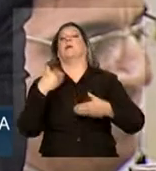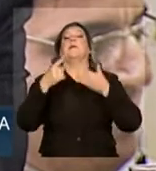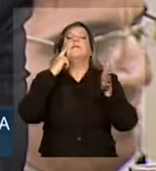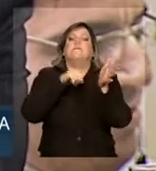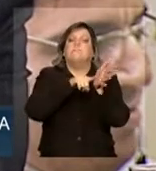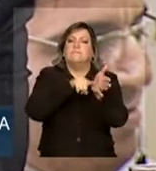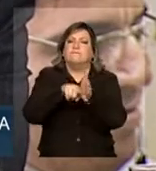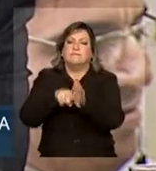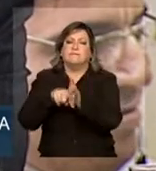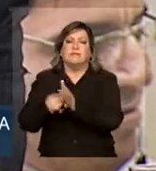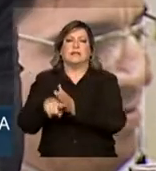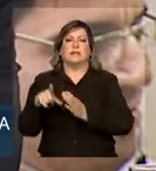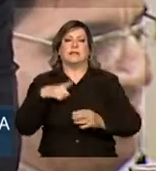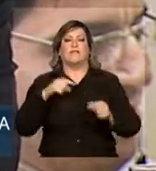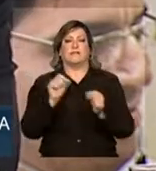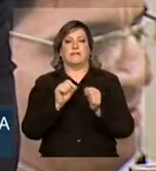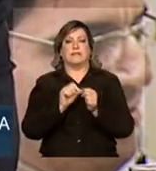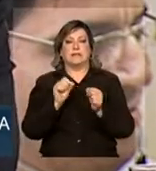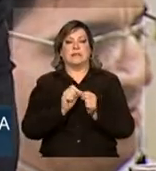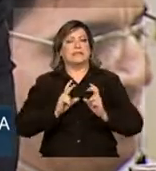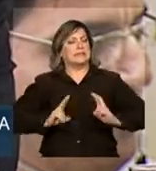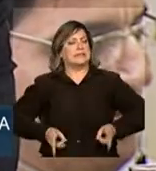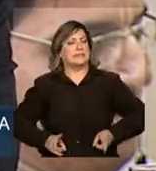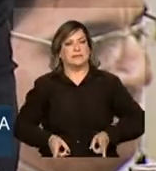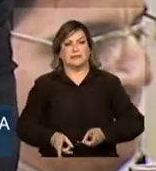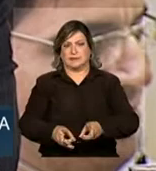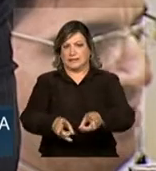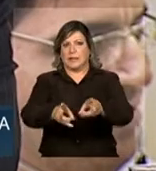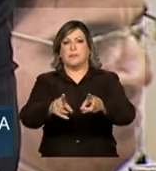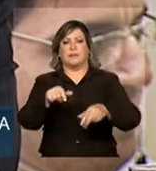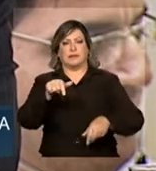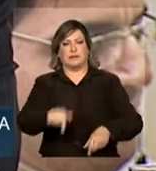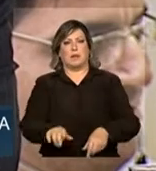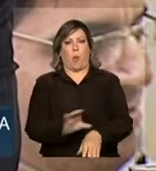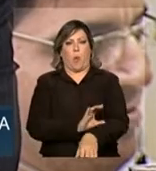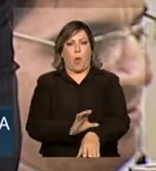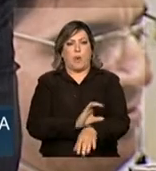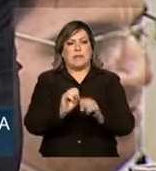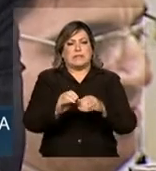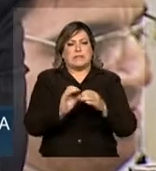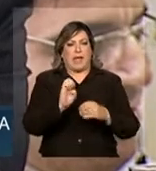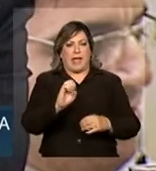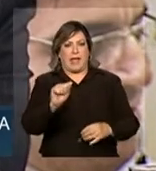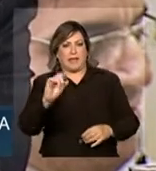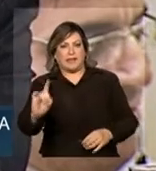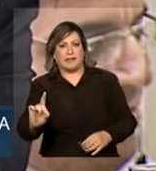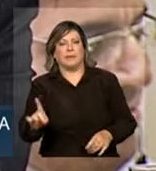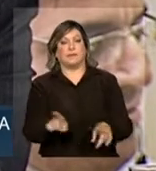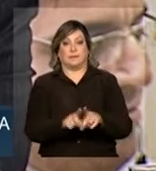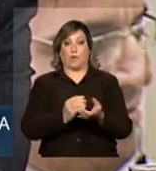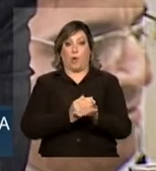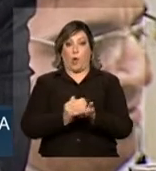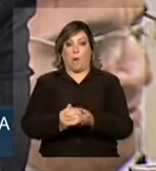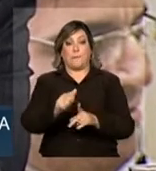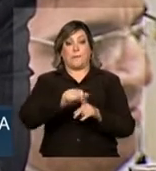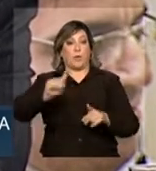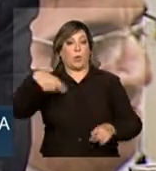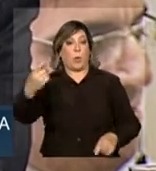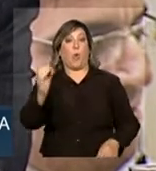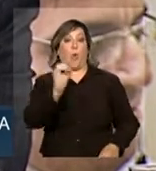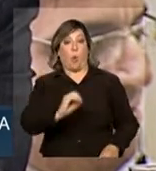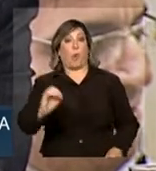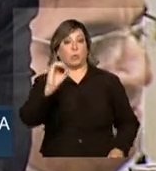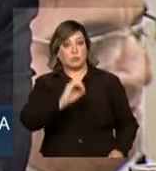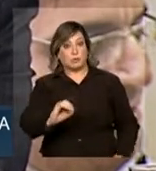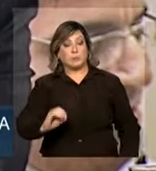que são feitos são sendo feitos regularmente e nesse curso de ensino à distância é que começa a partir do mês de outubro